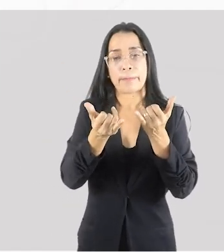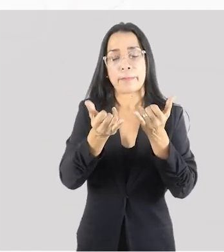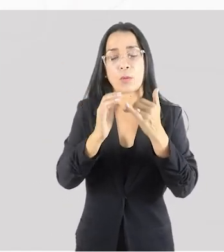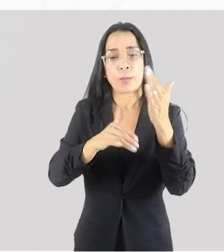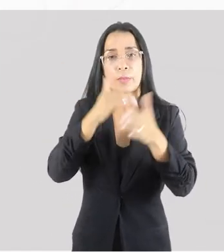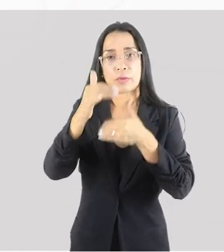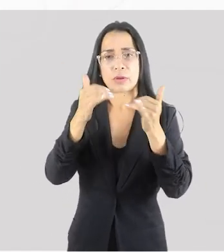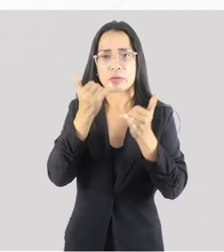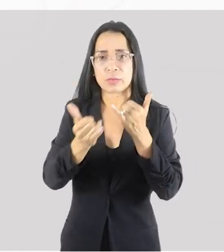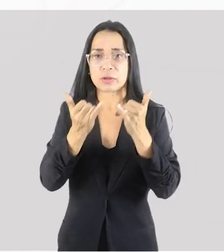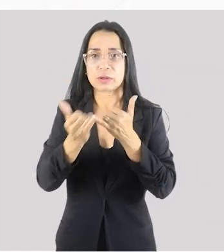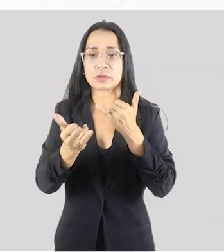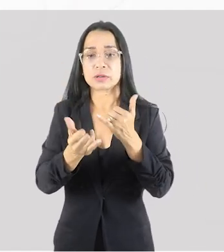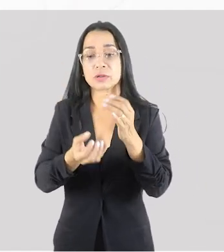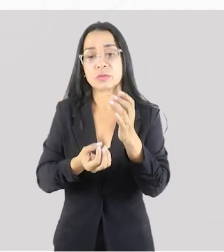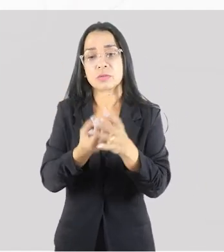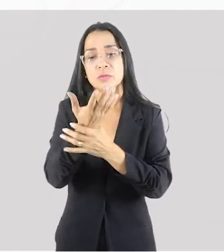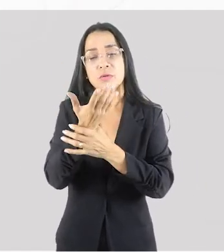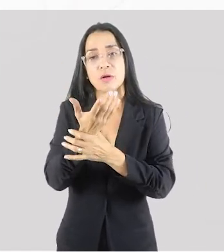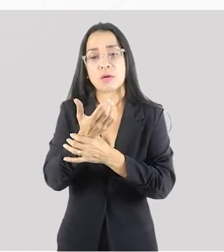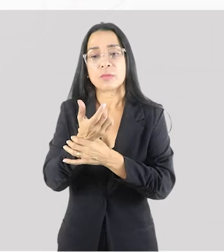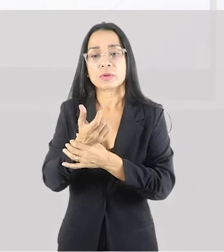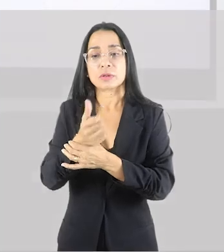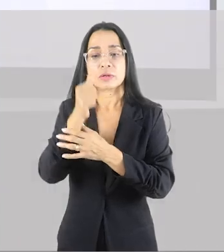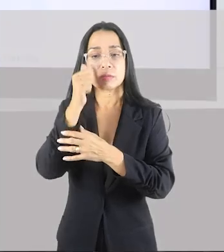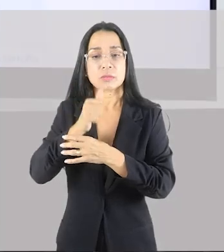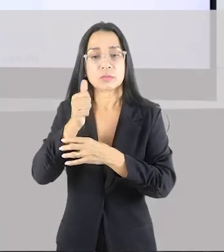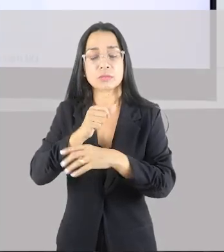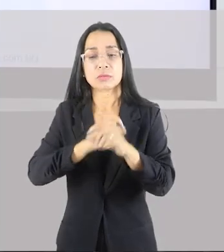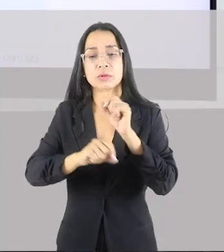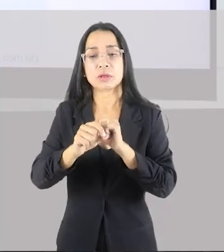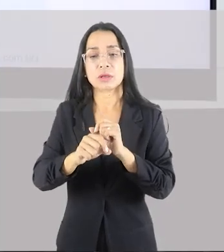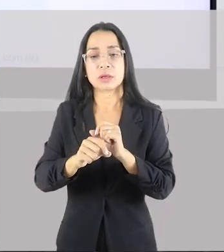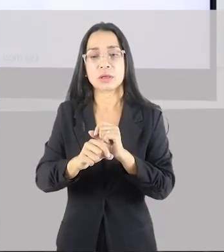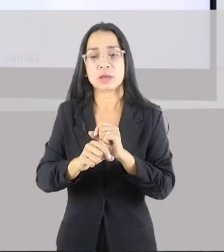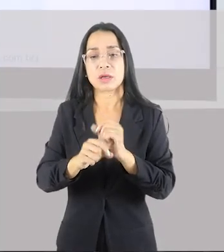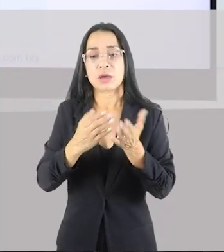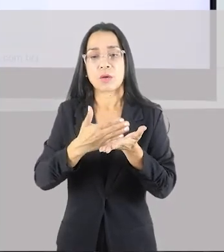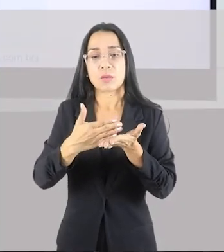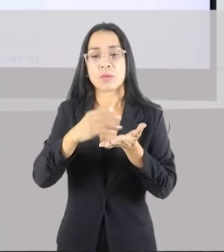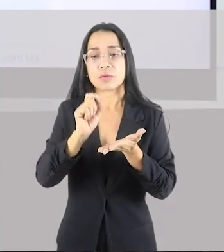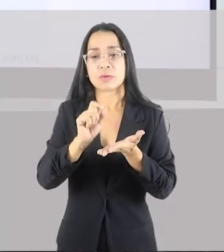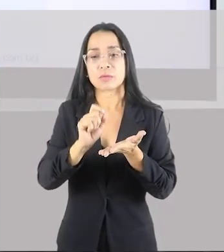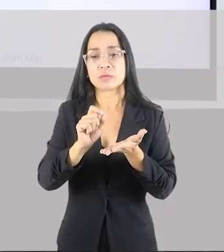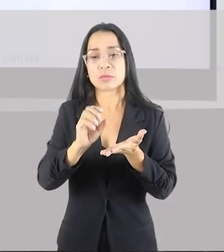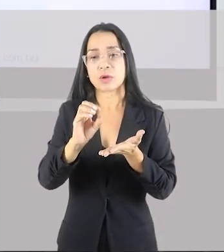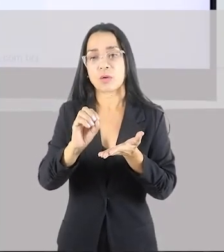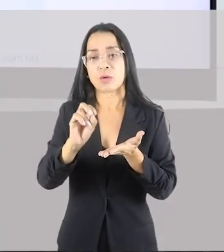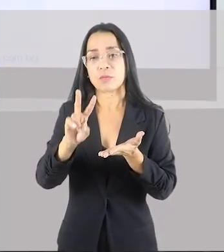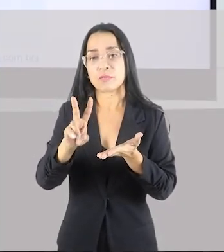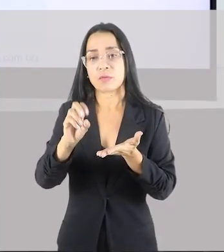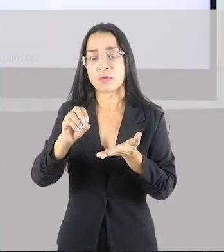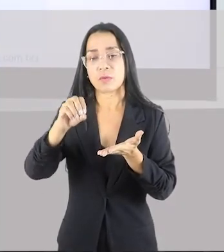gameta feminino, tá? Começamos, então, com a ovogônia, tá? Que é a célula ali inicial. É